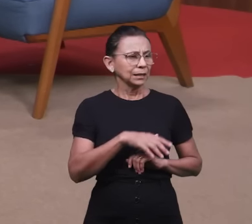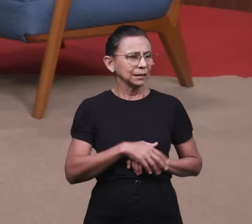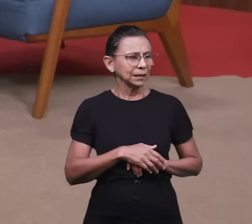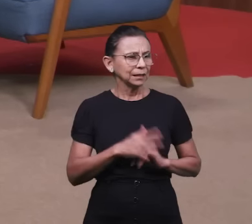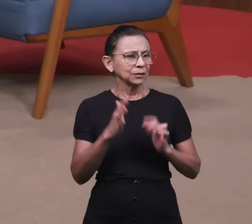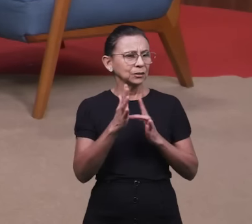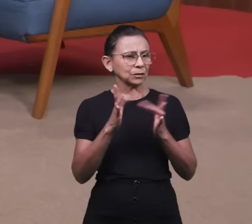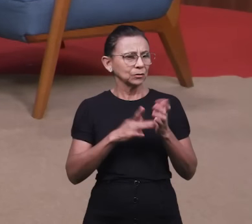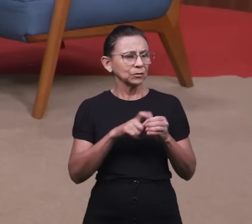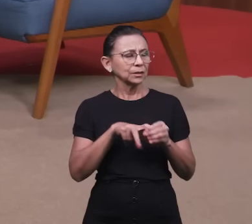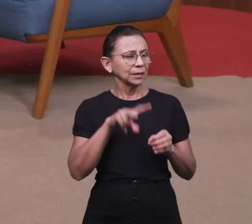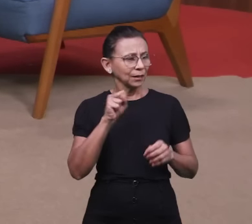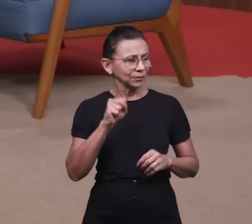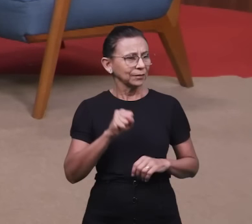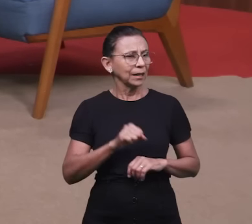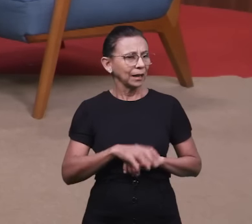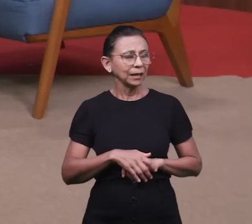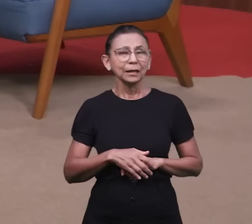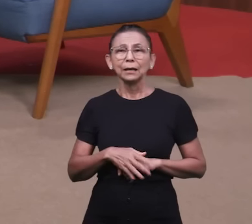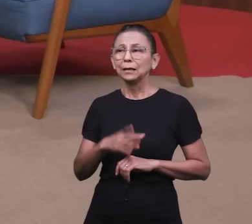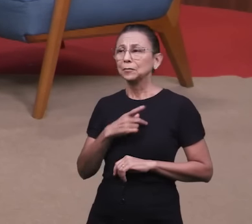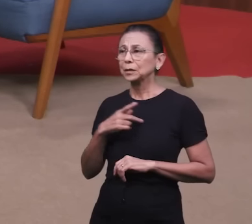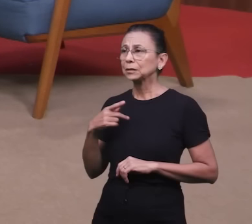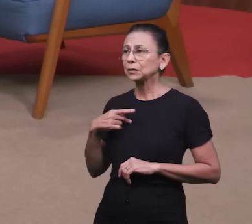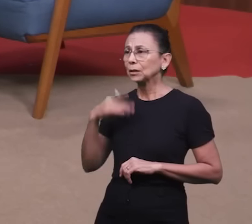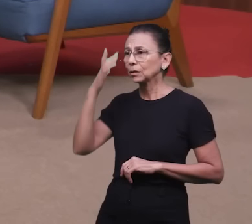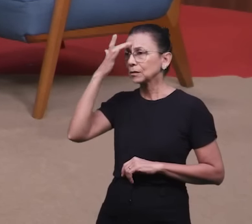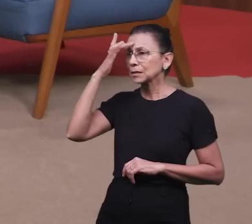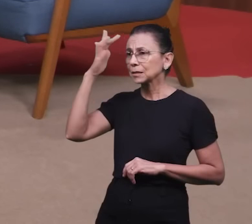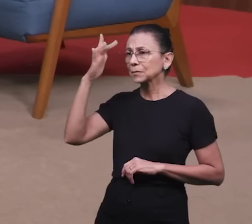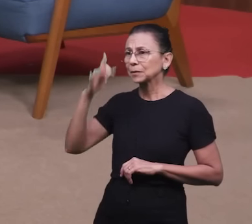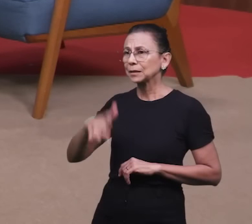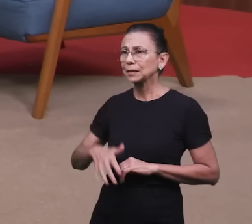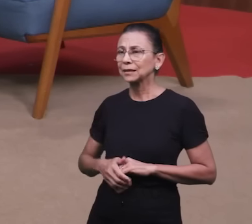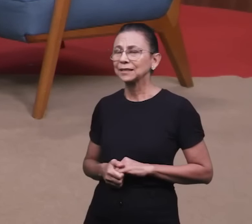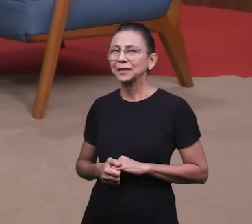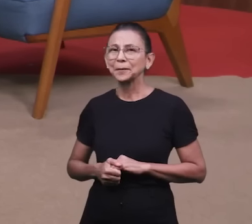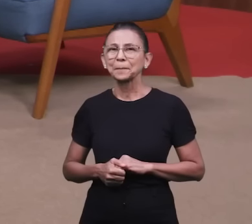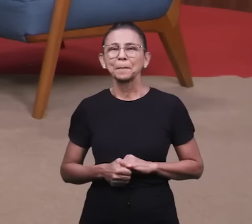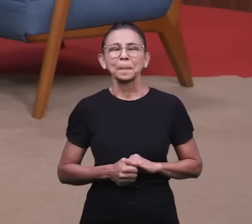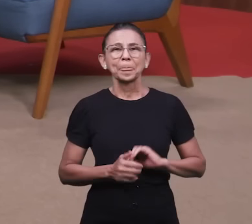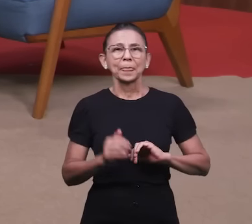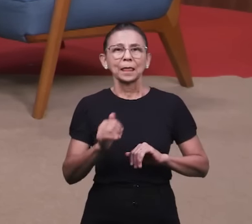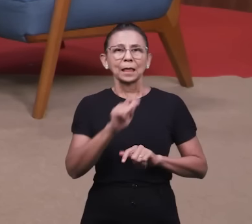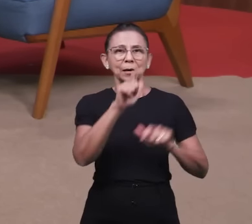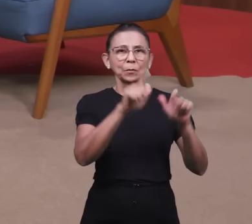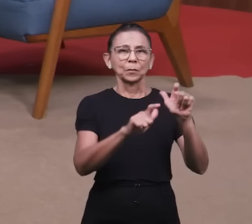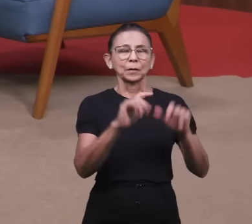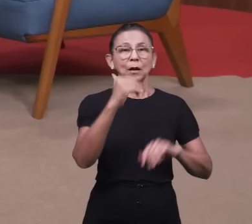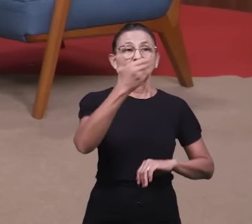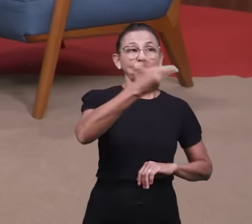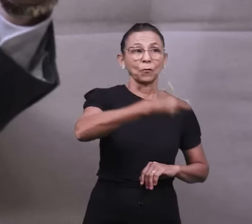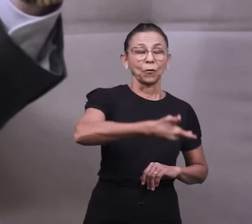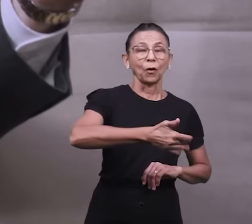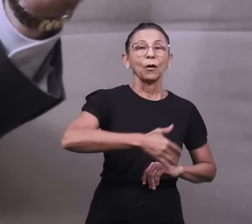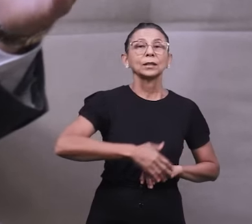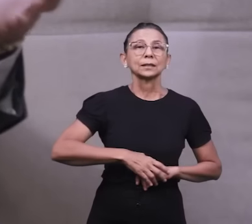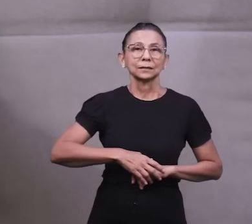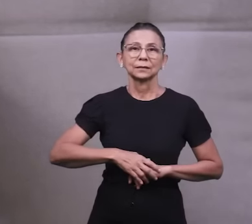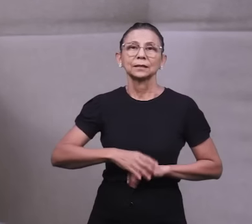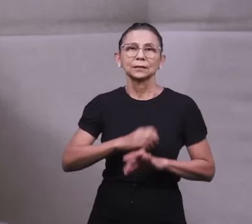também não sabia não porque porque as pessoas aí fora eles vêm tudo isso acontecer todos os sinais